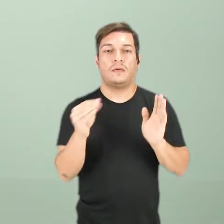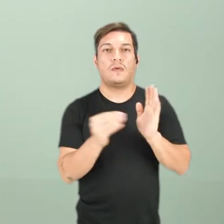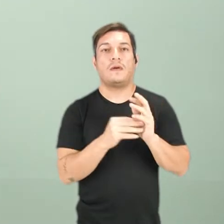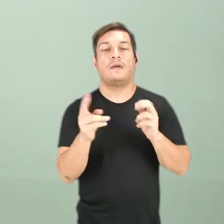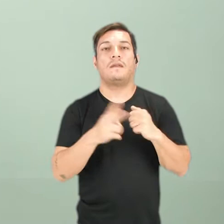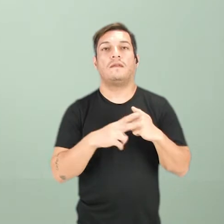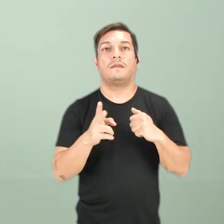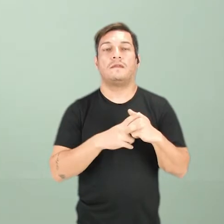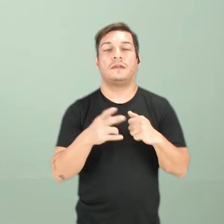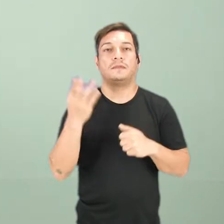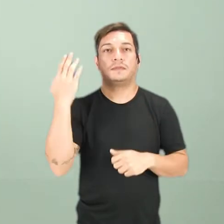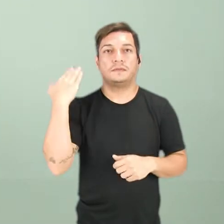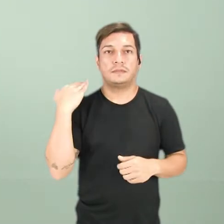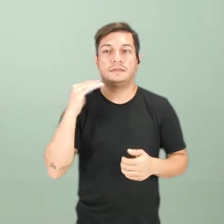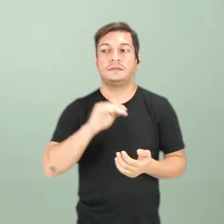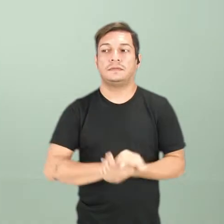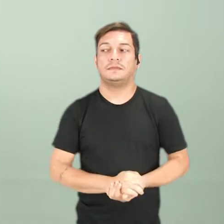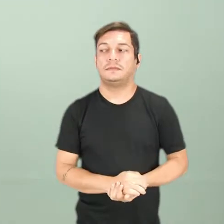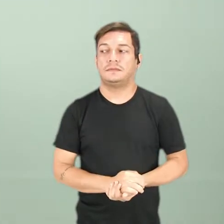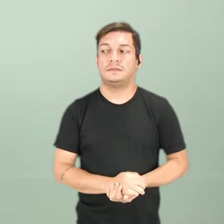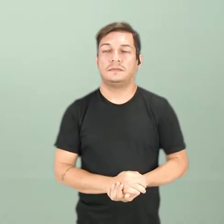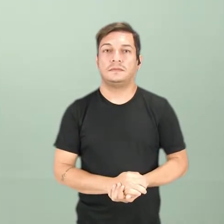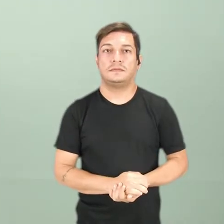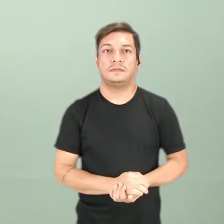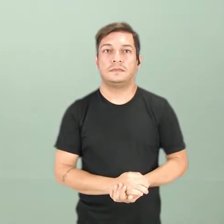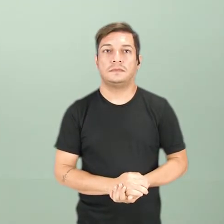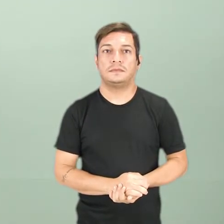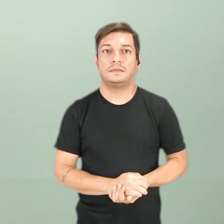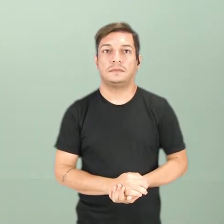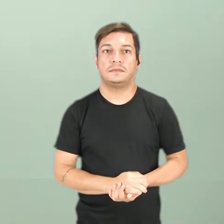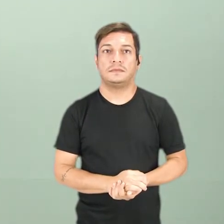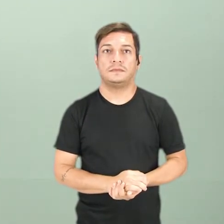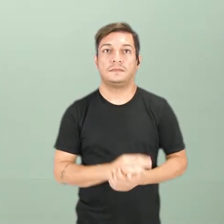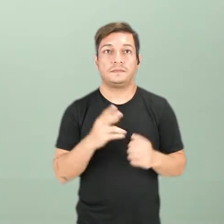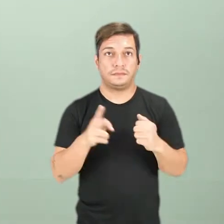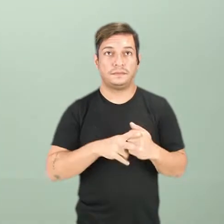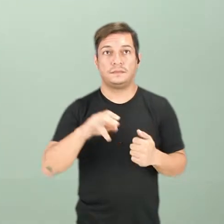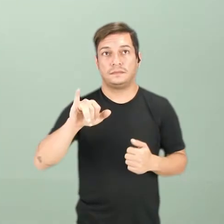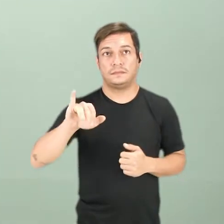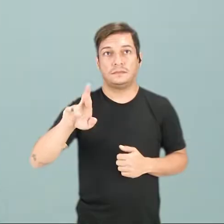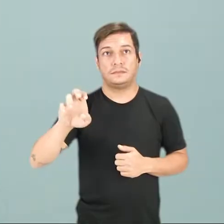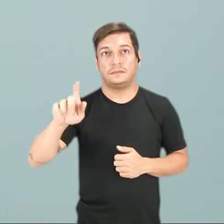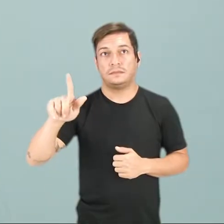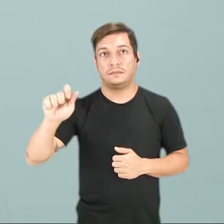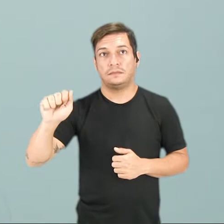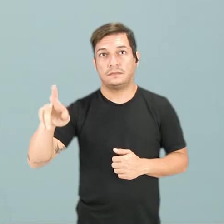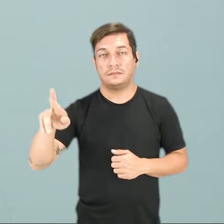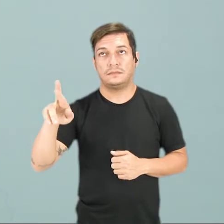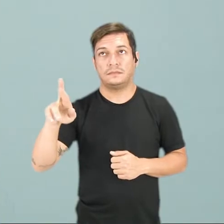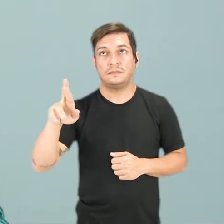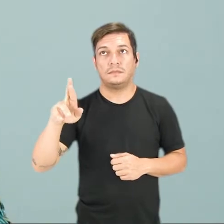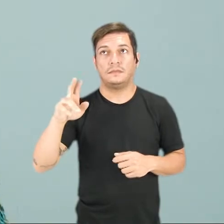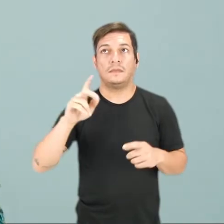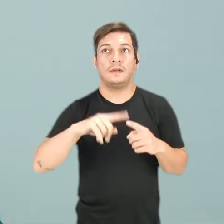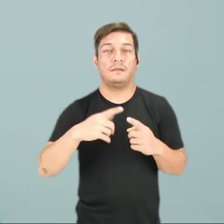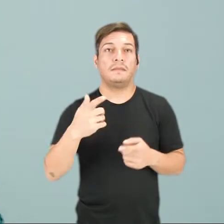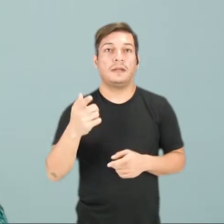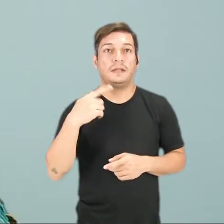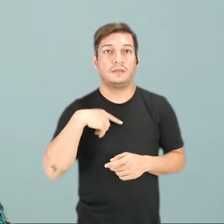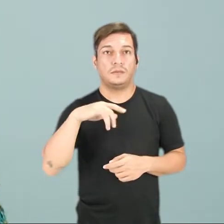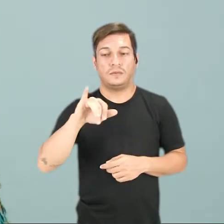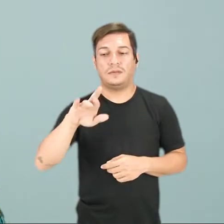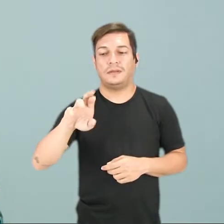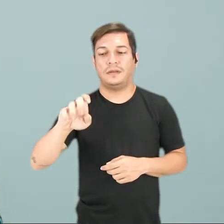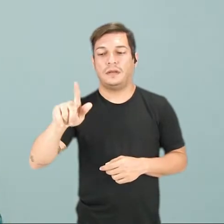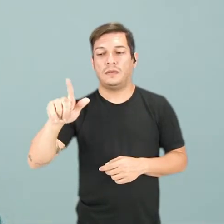um verbo no passado, se ele for irregular, tá? Tem a regra dos regulares, mas dos